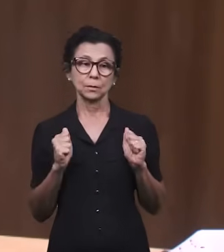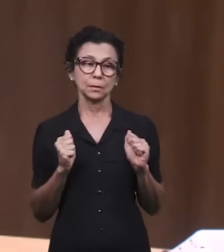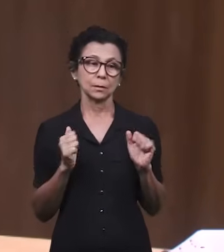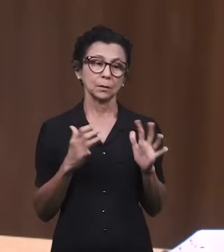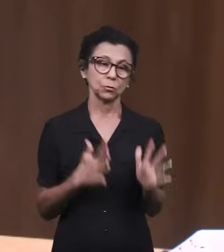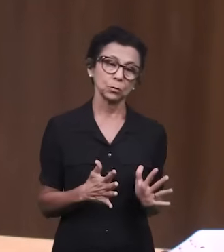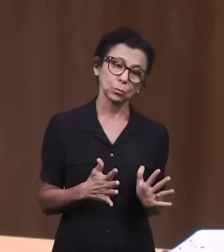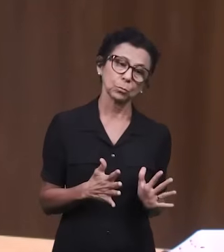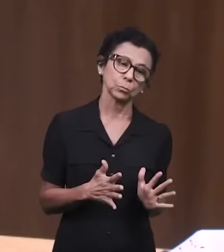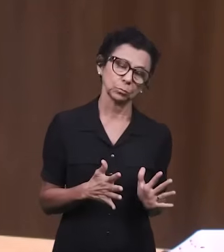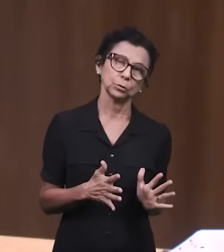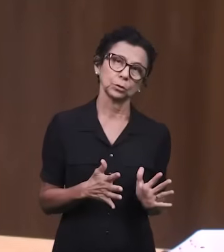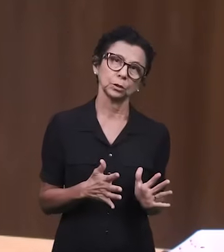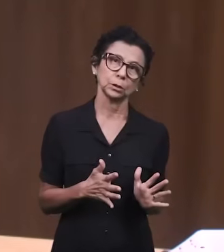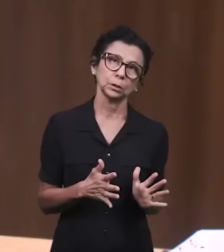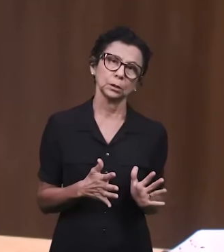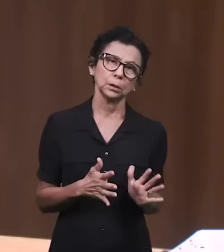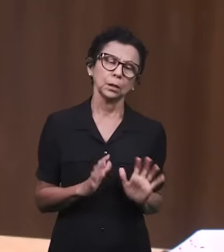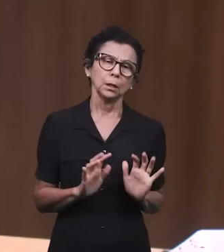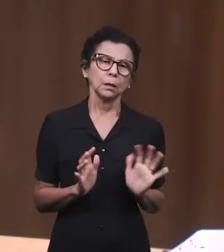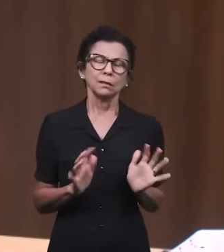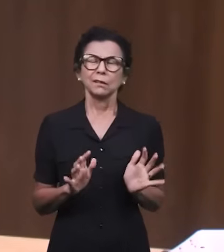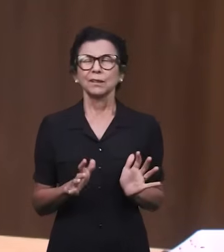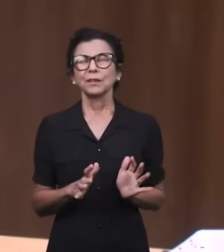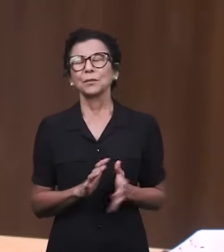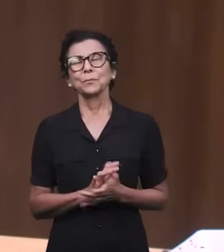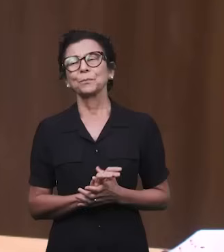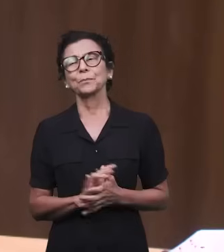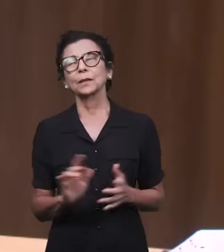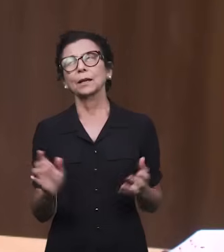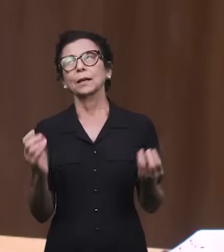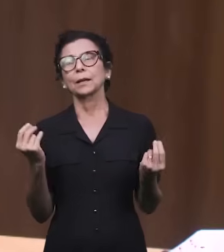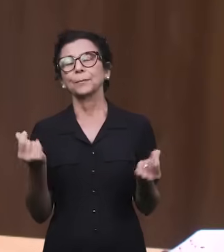maneira nenhuma, a culpabilização vai ser